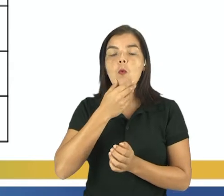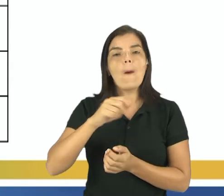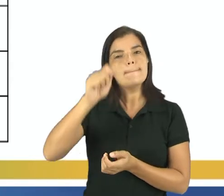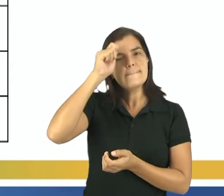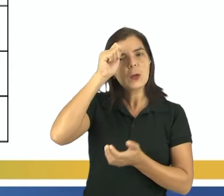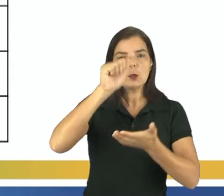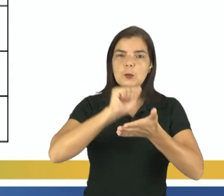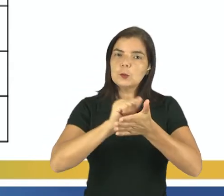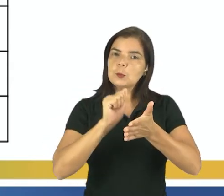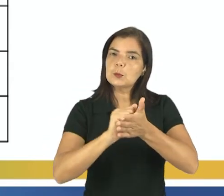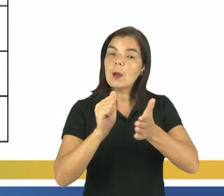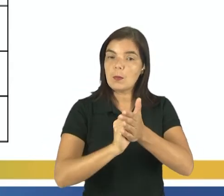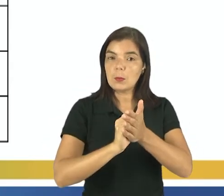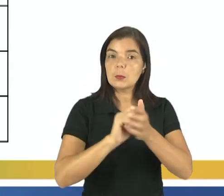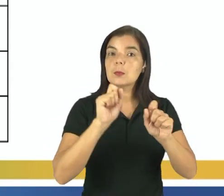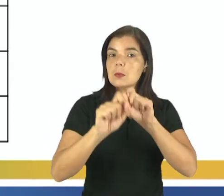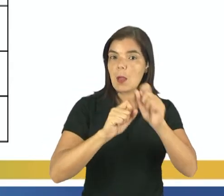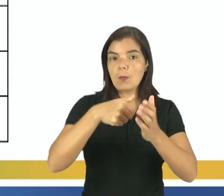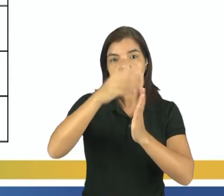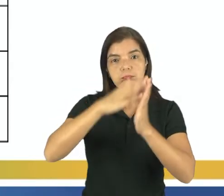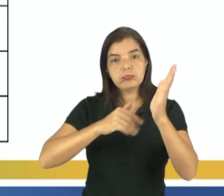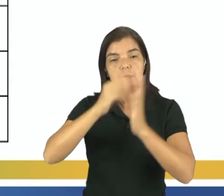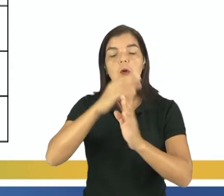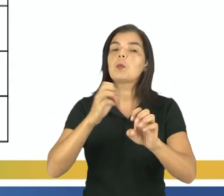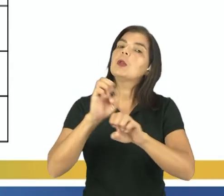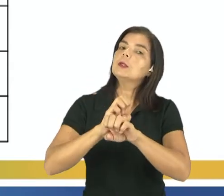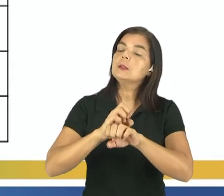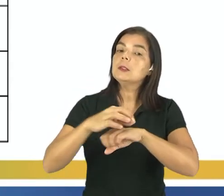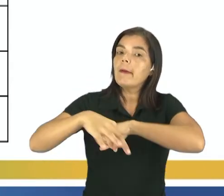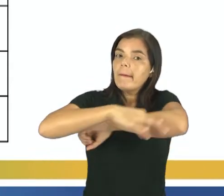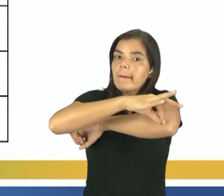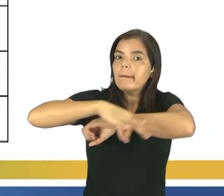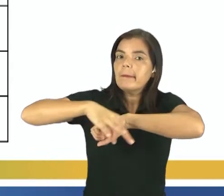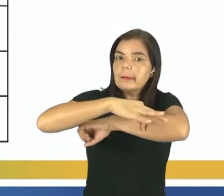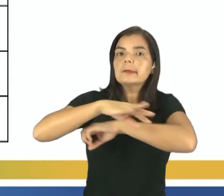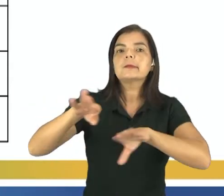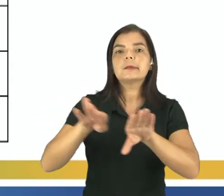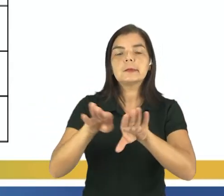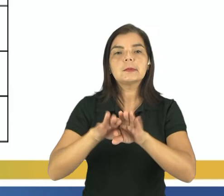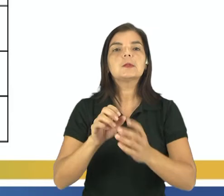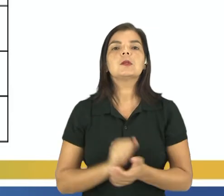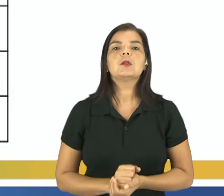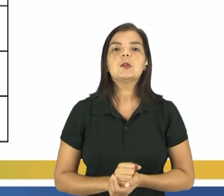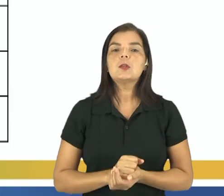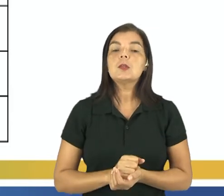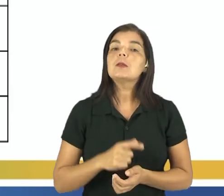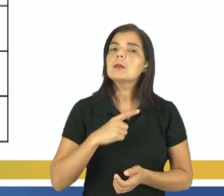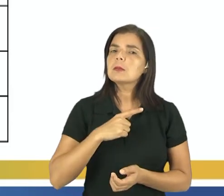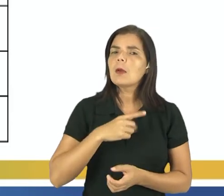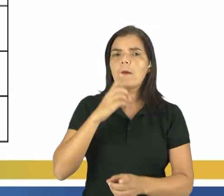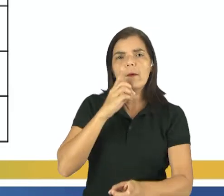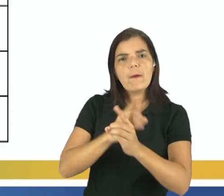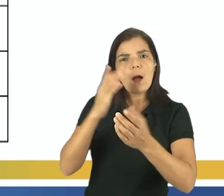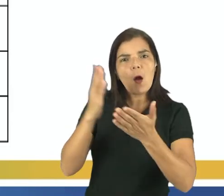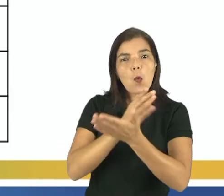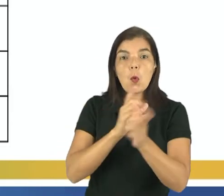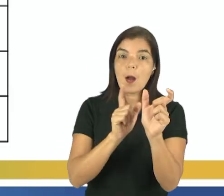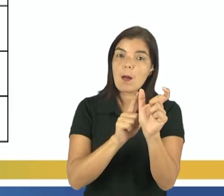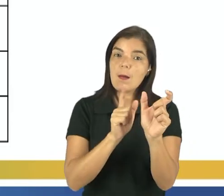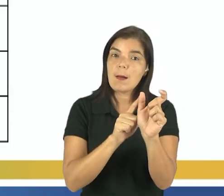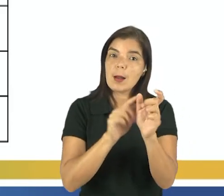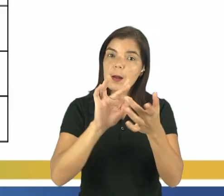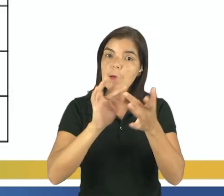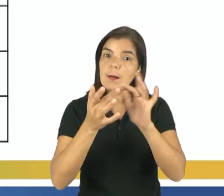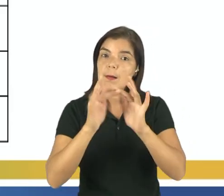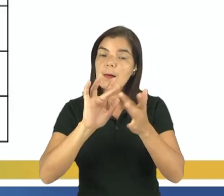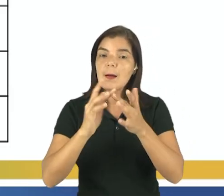Que ele é um pintor e arquiteto austríaco. Ele, suas obras, elas... Aí tem o nome do artista. E aí a gente vai ter que encontrar algumas palavras que